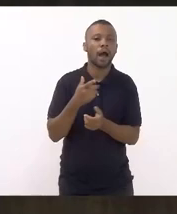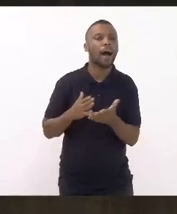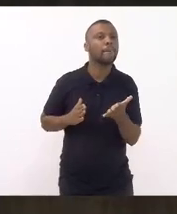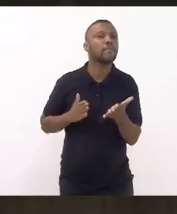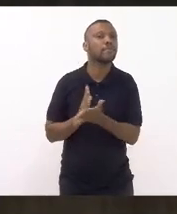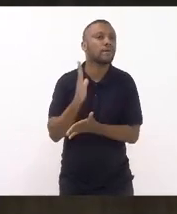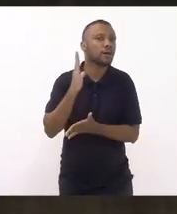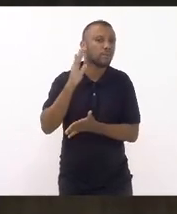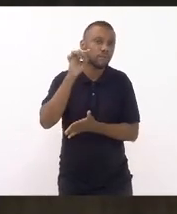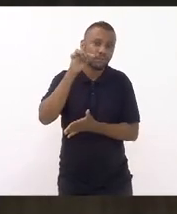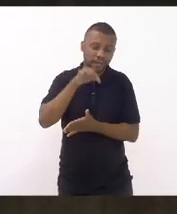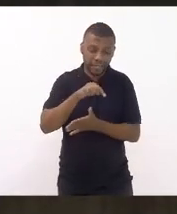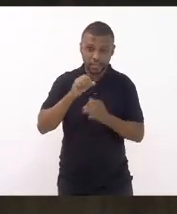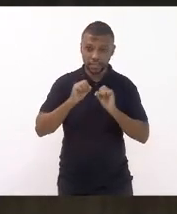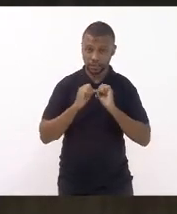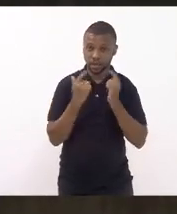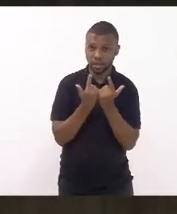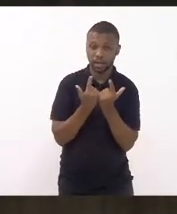aqui nesta casa